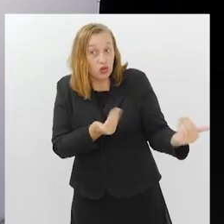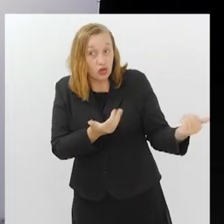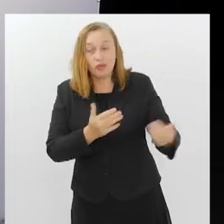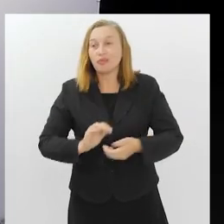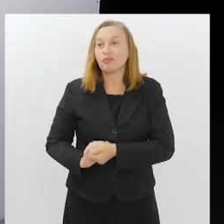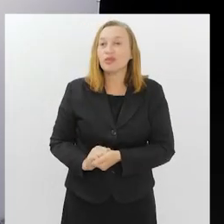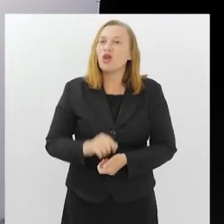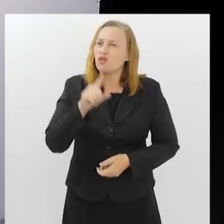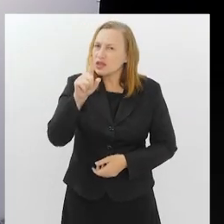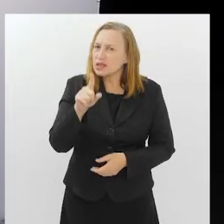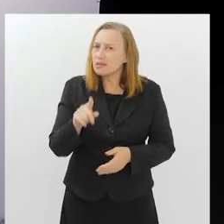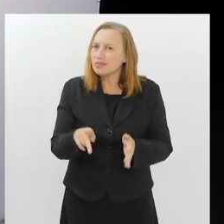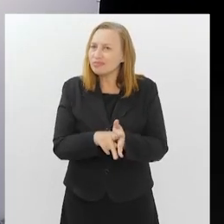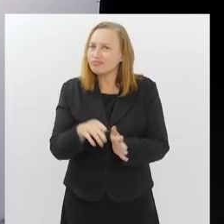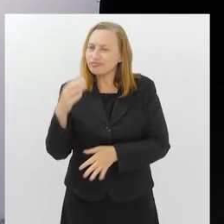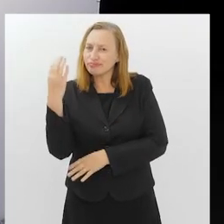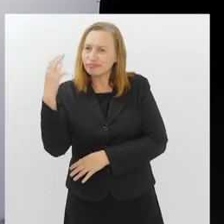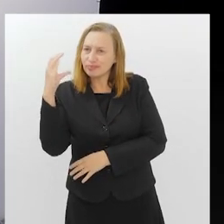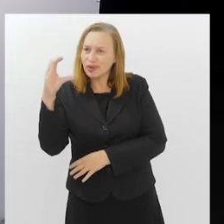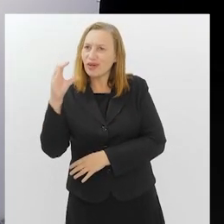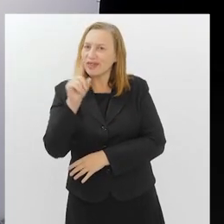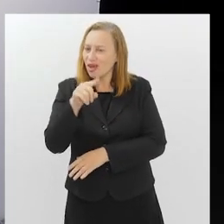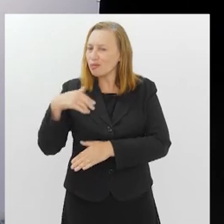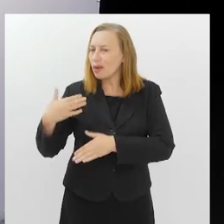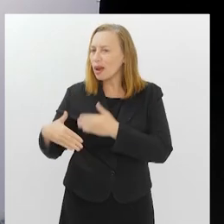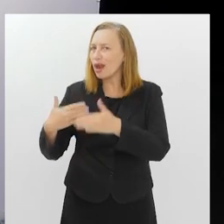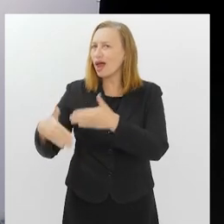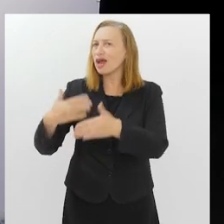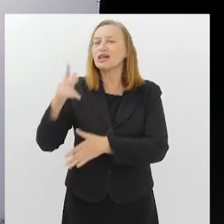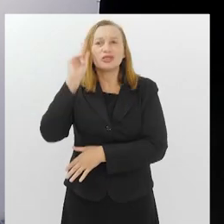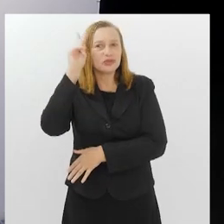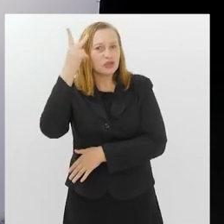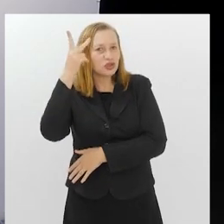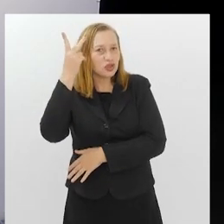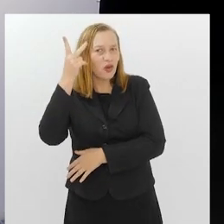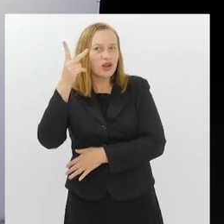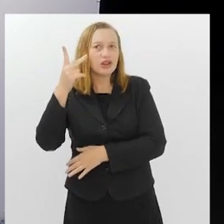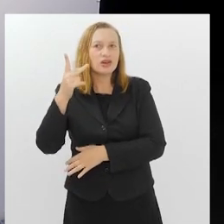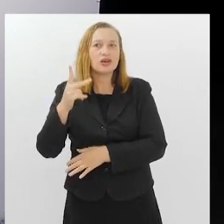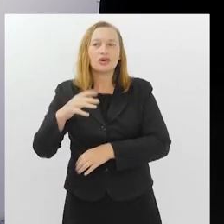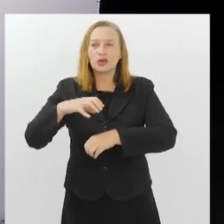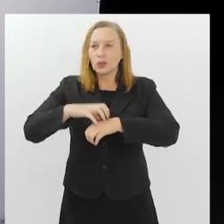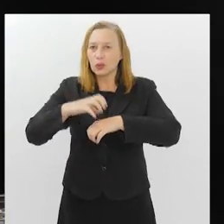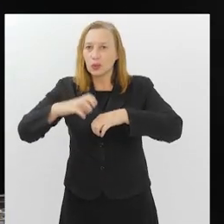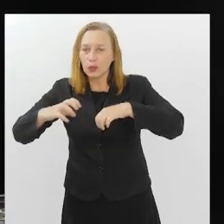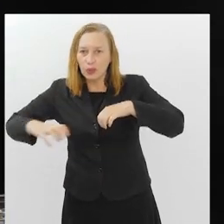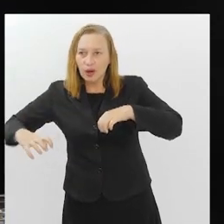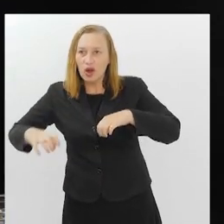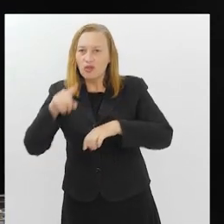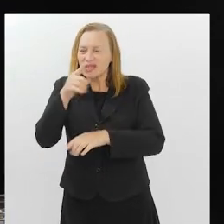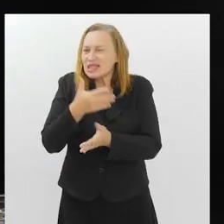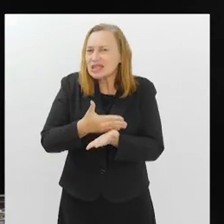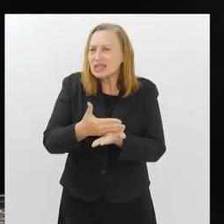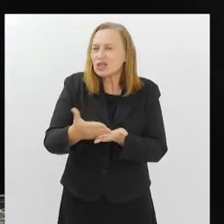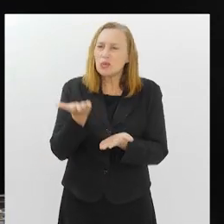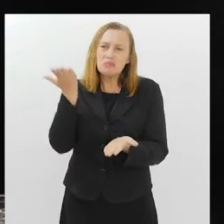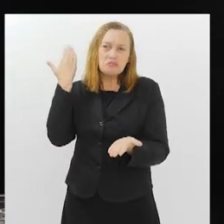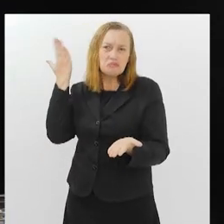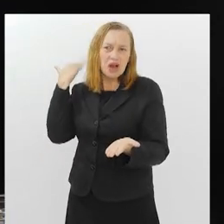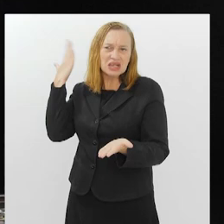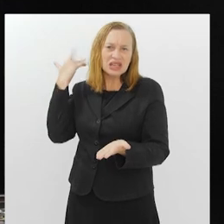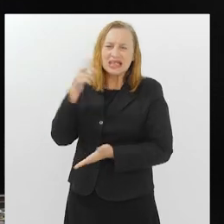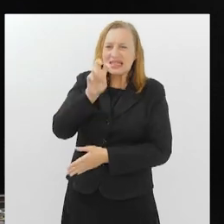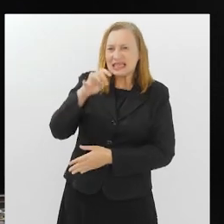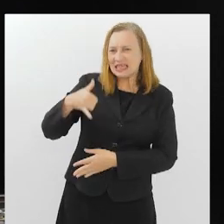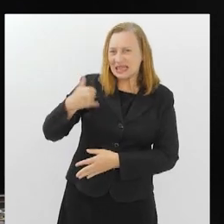você é natural de Niterói, né, Pietra? Isso. Niterói. Tem uma longa história de amor com a Porto da Pedra. E você começou lá atrás, você